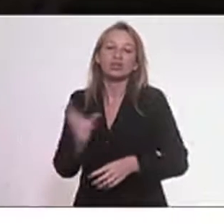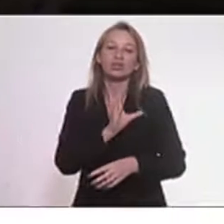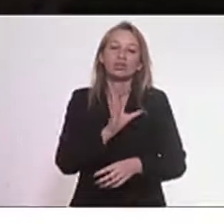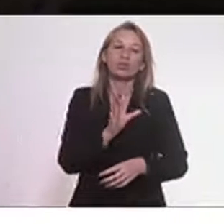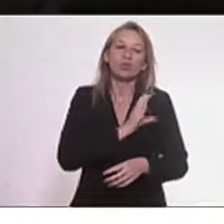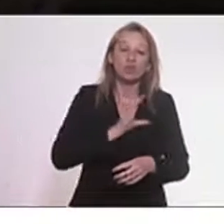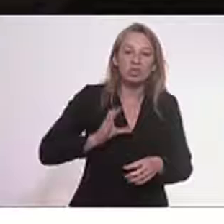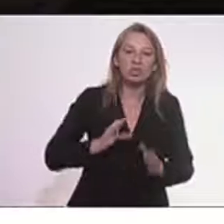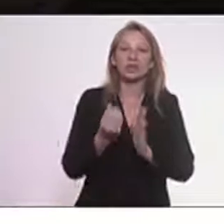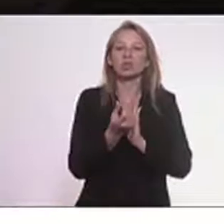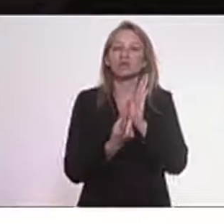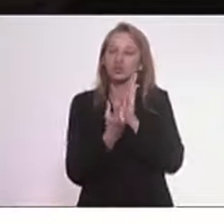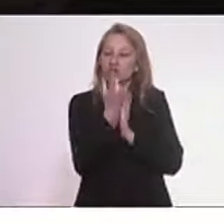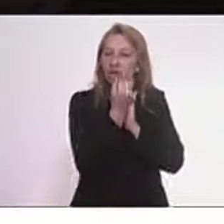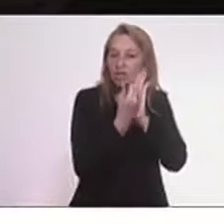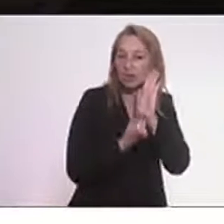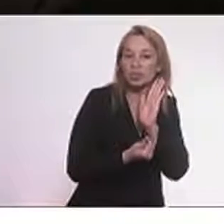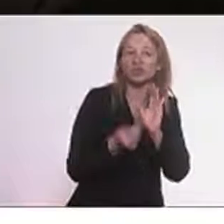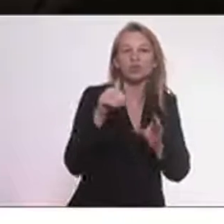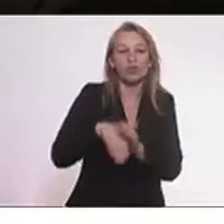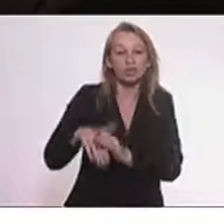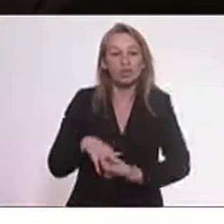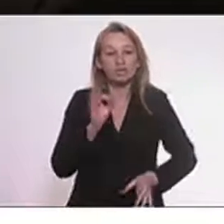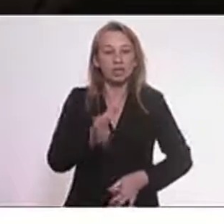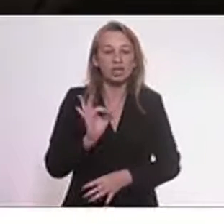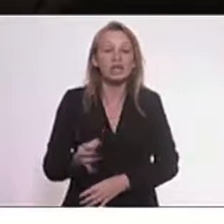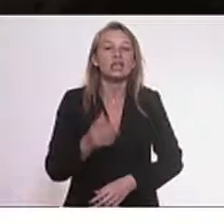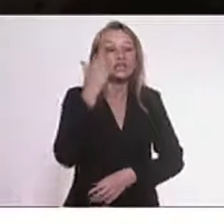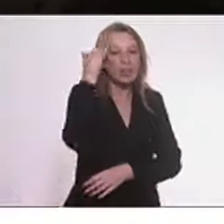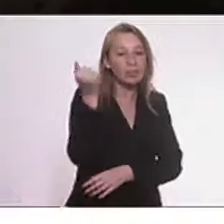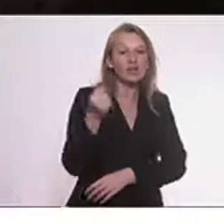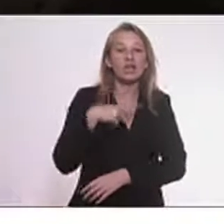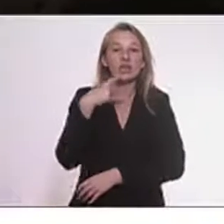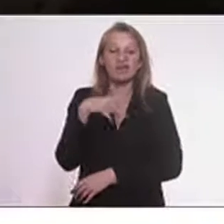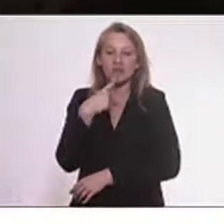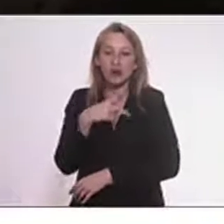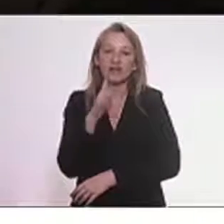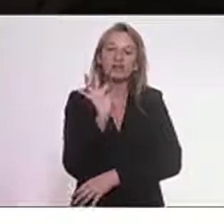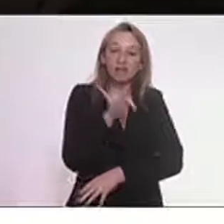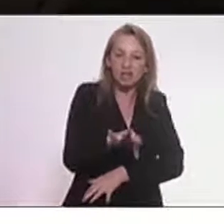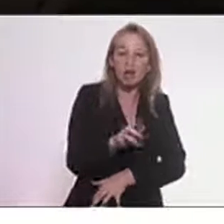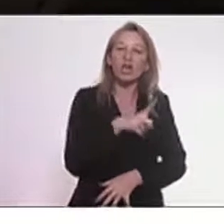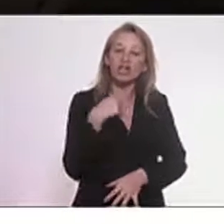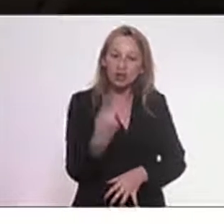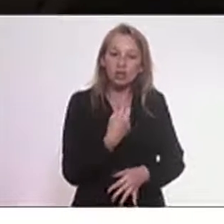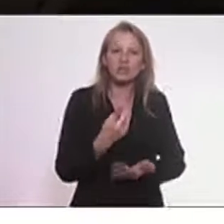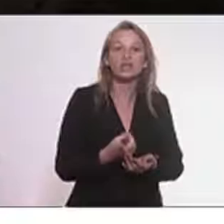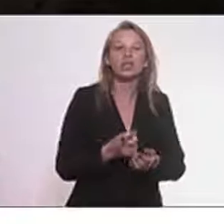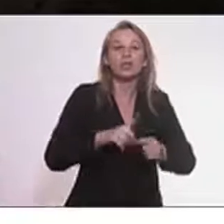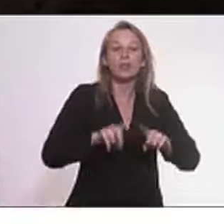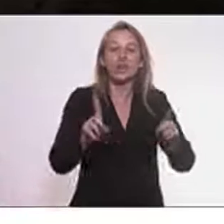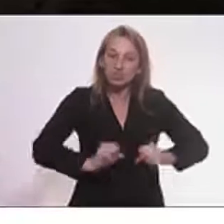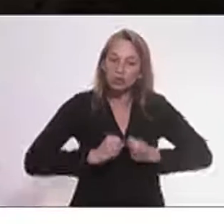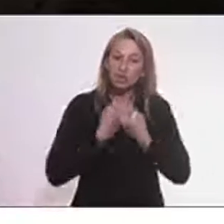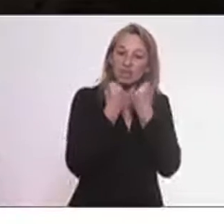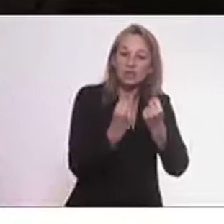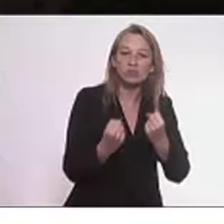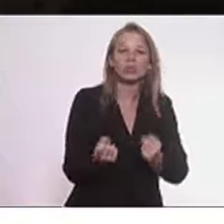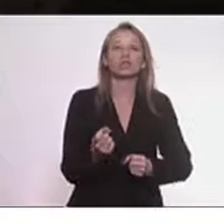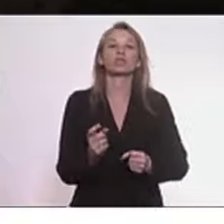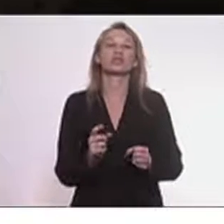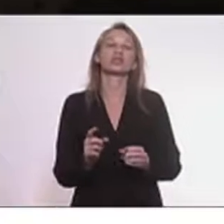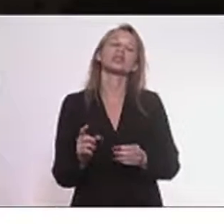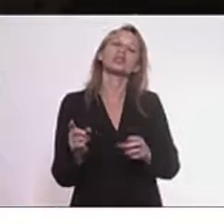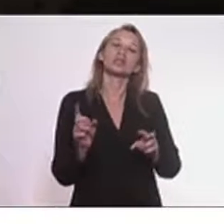orçamento, votando com convicção, entendendo que a palavra final tem que ser do parlamento, mas através do fortalecimento dessas